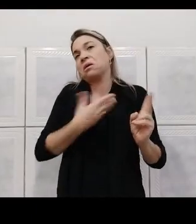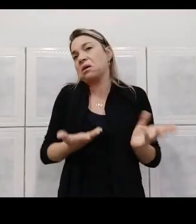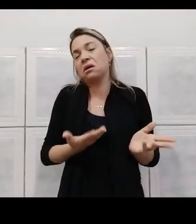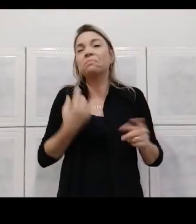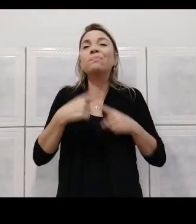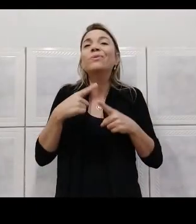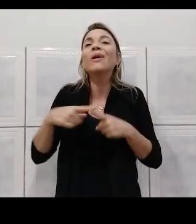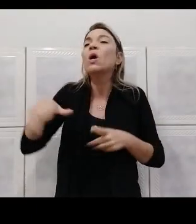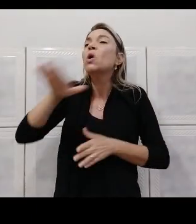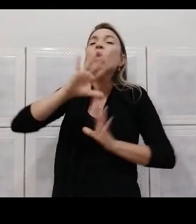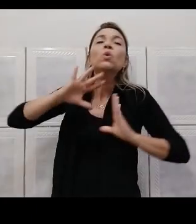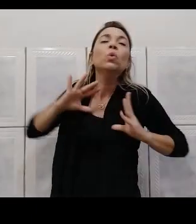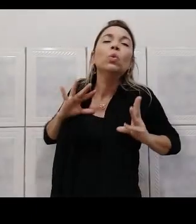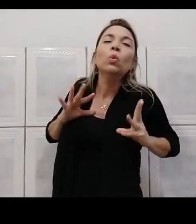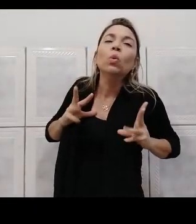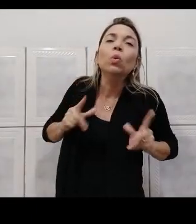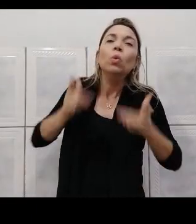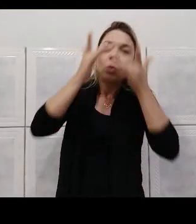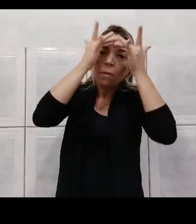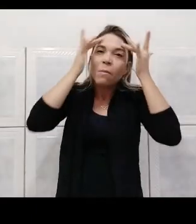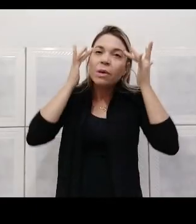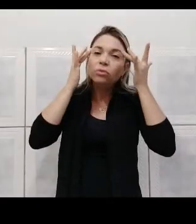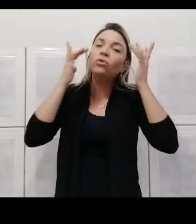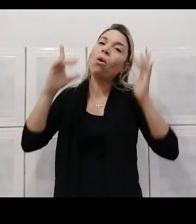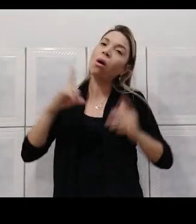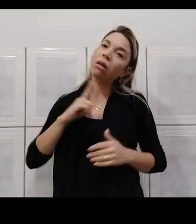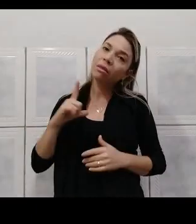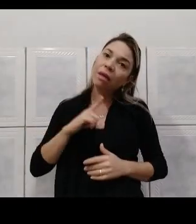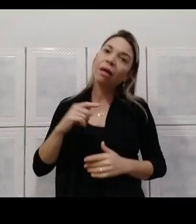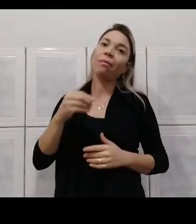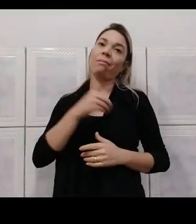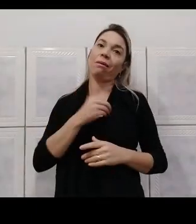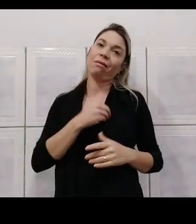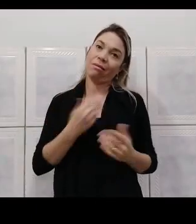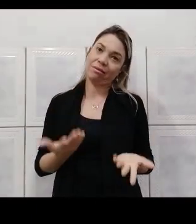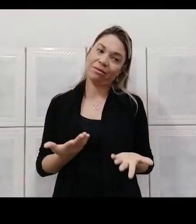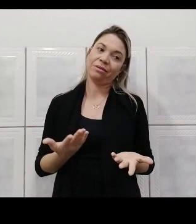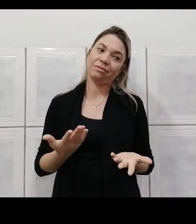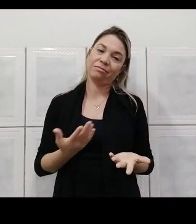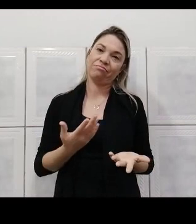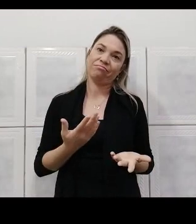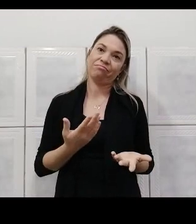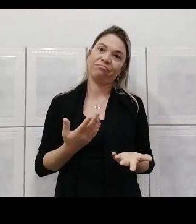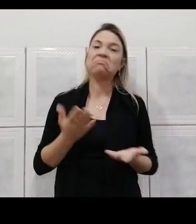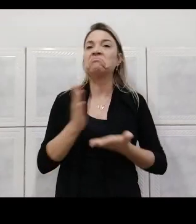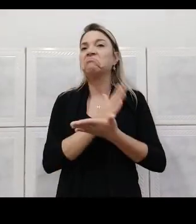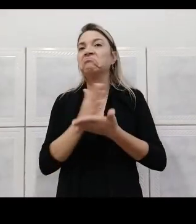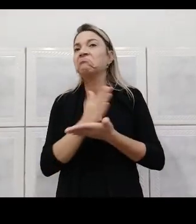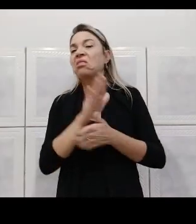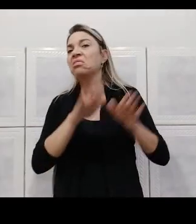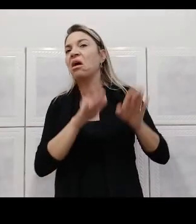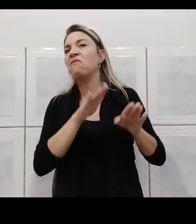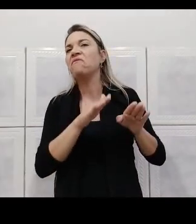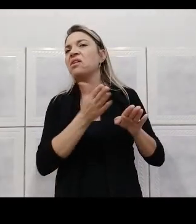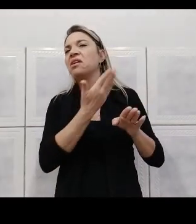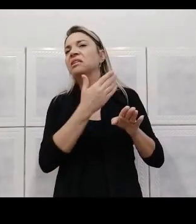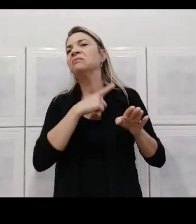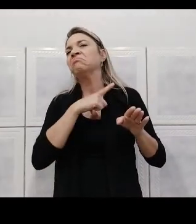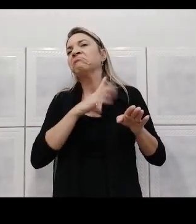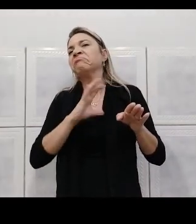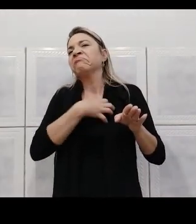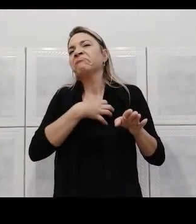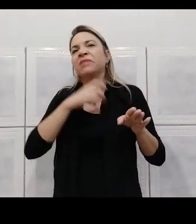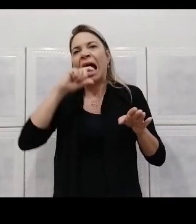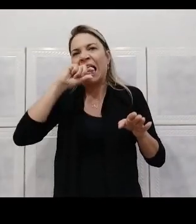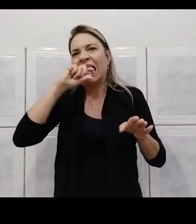podiam sofrer com a inveja, podiam sofrer com ódio, podiam sofrer com a ganância. E